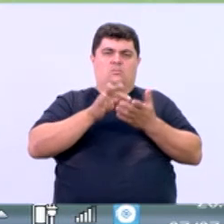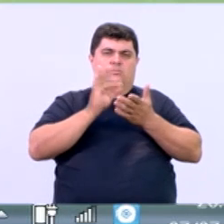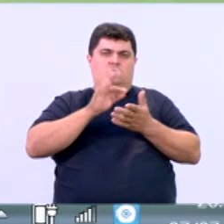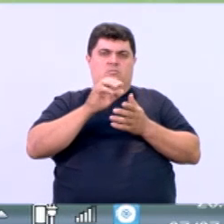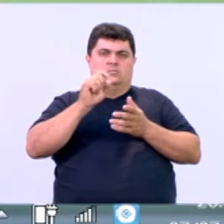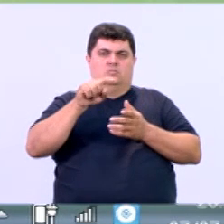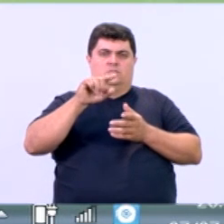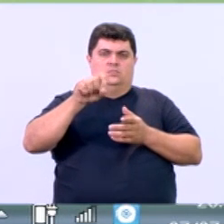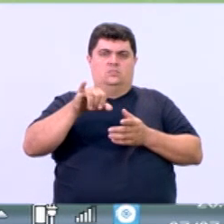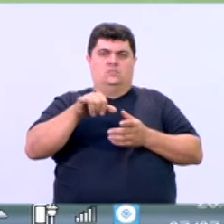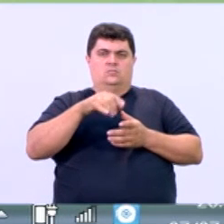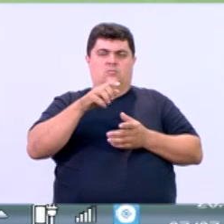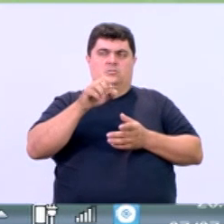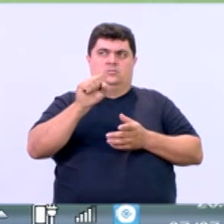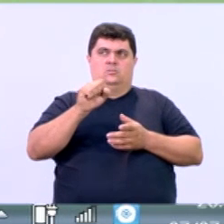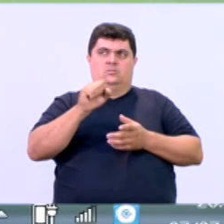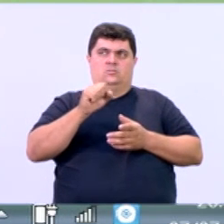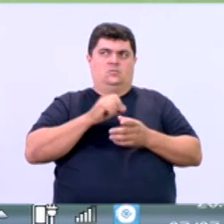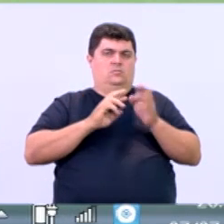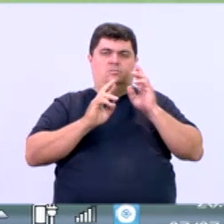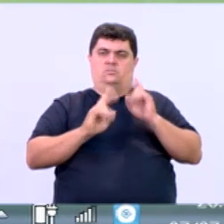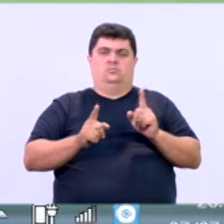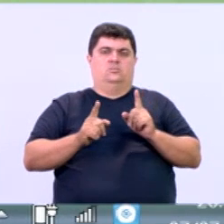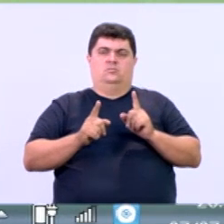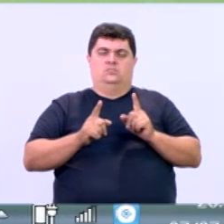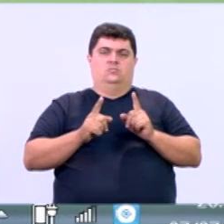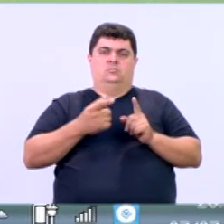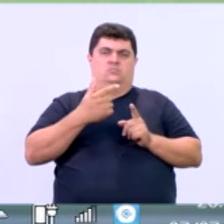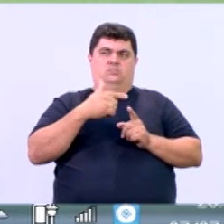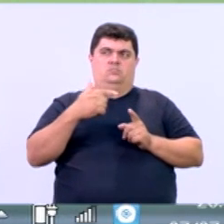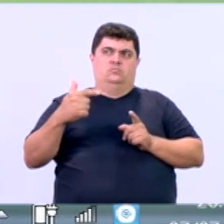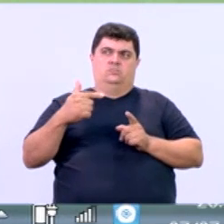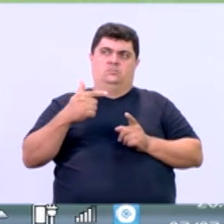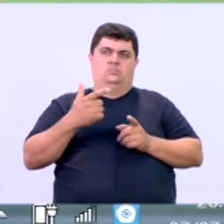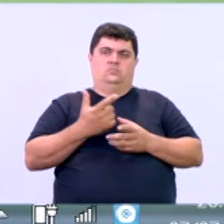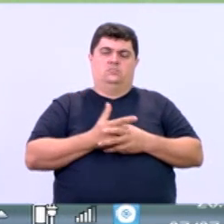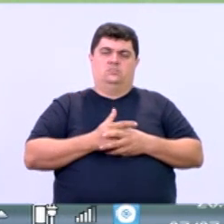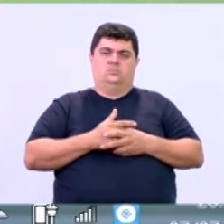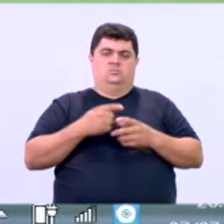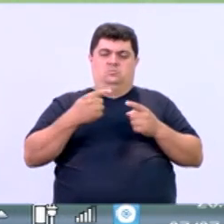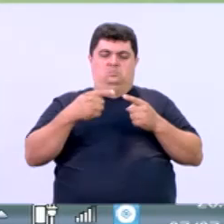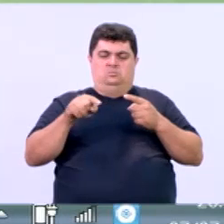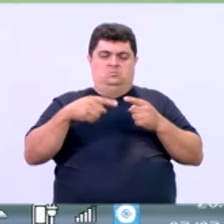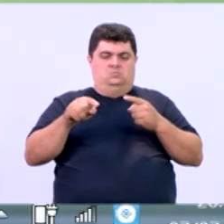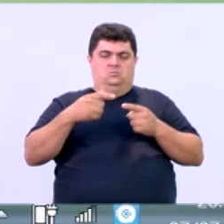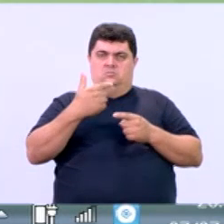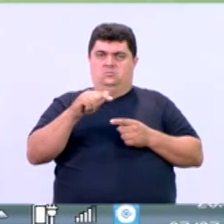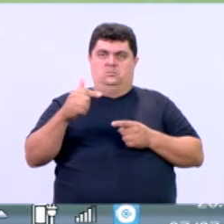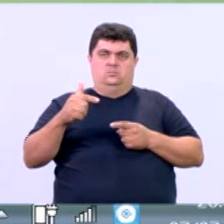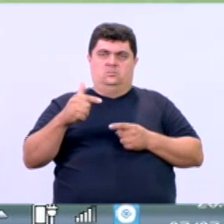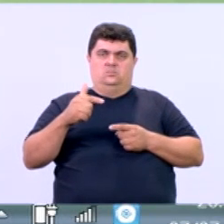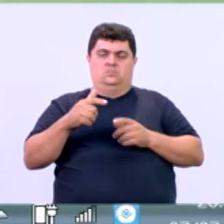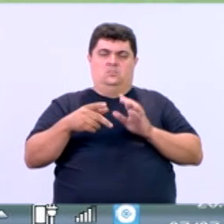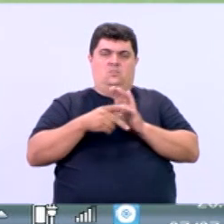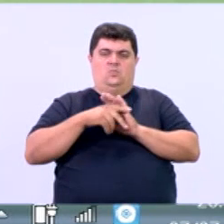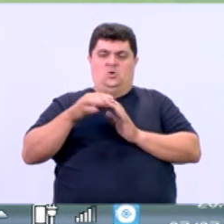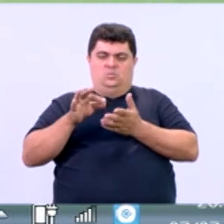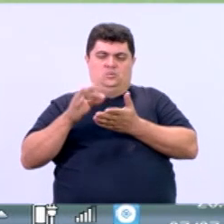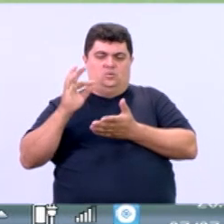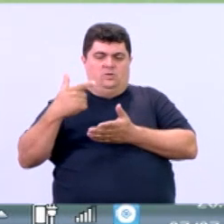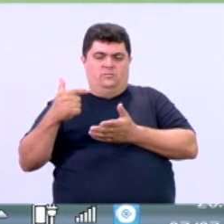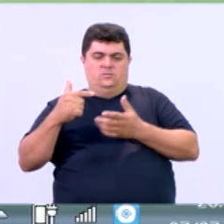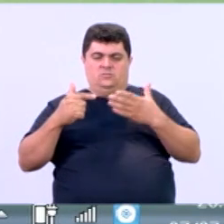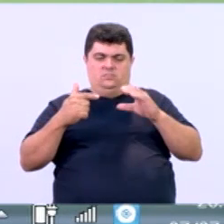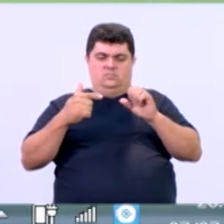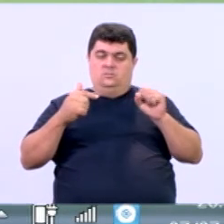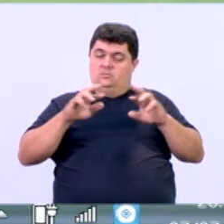/meus-scripts.js. A gente já vê que o nome do arquivo até utilizado aqui está incorreto, né? Não faz referência a um arquivo de estilo, né? O CSS.